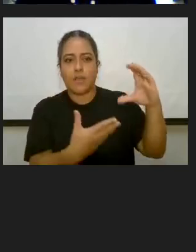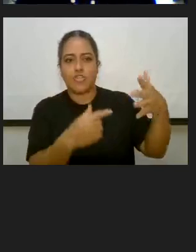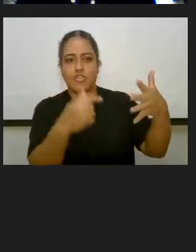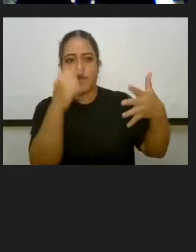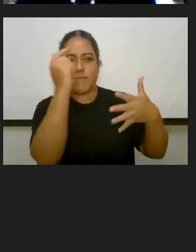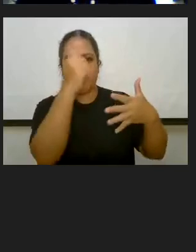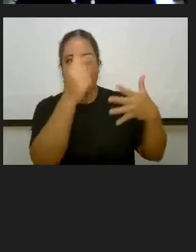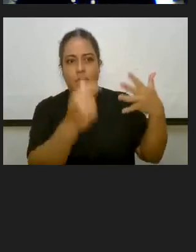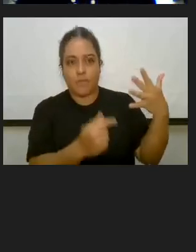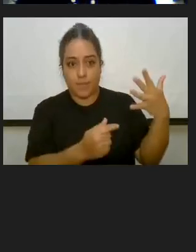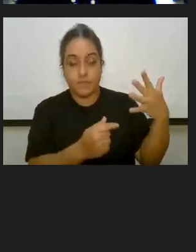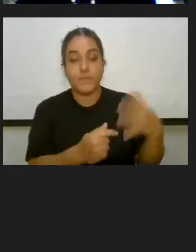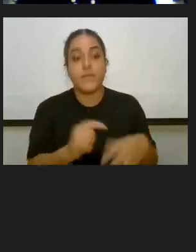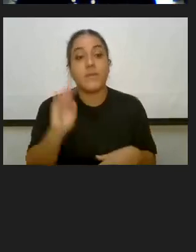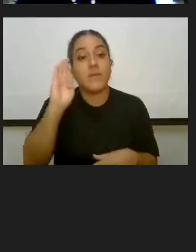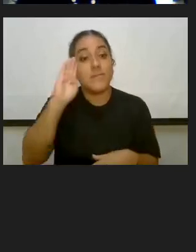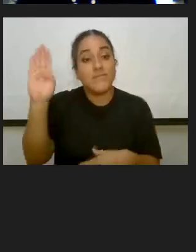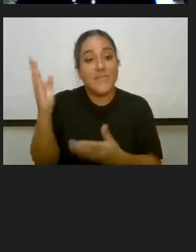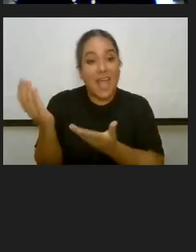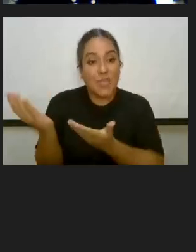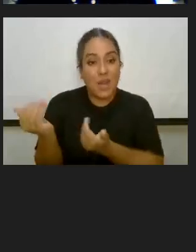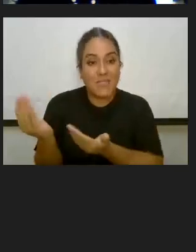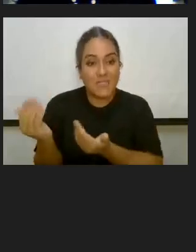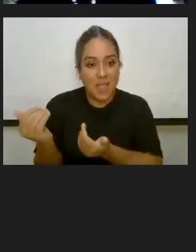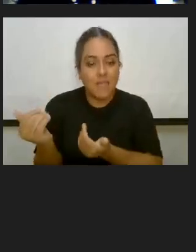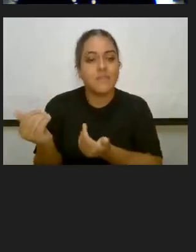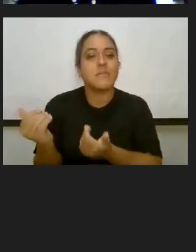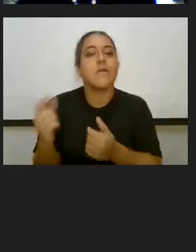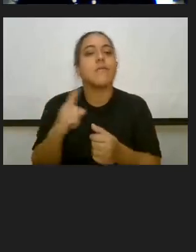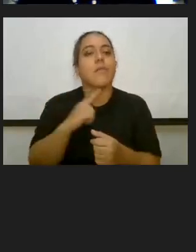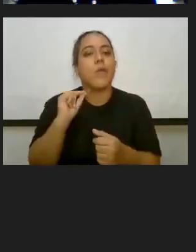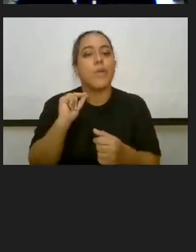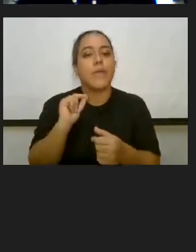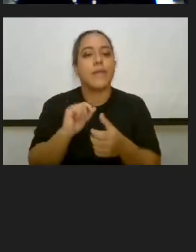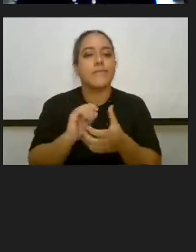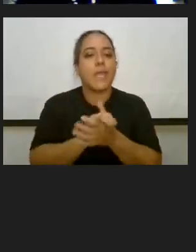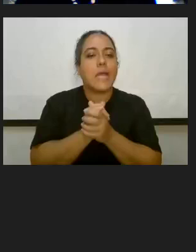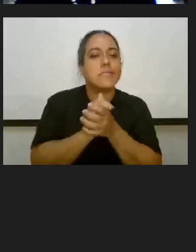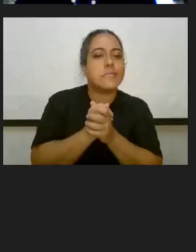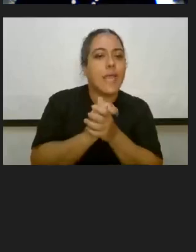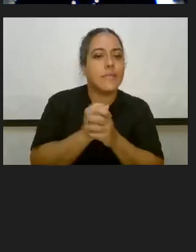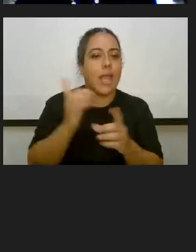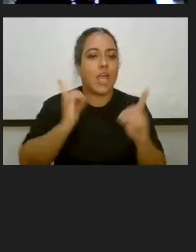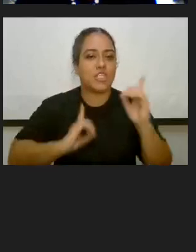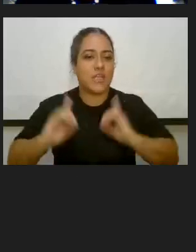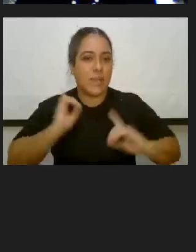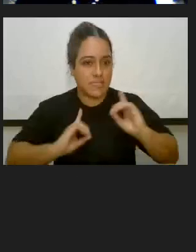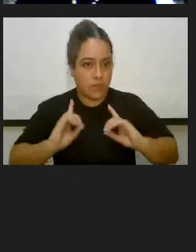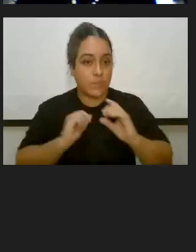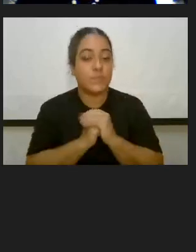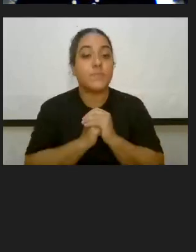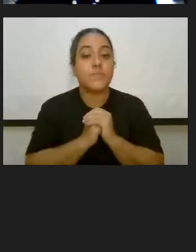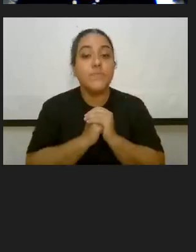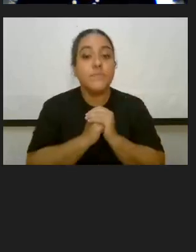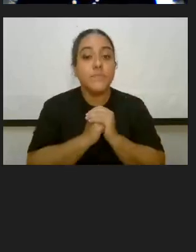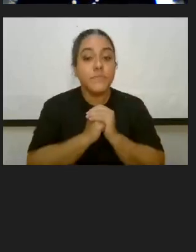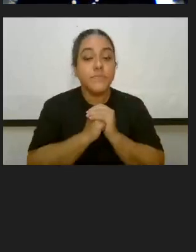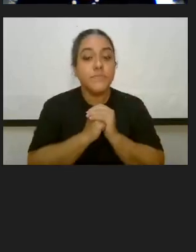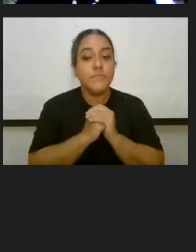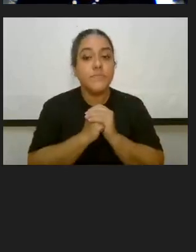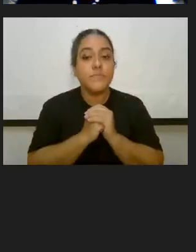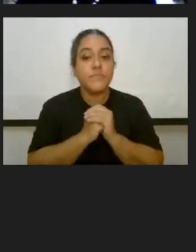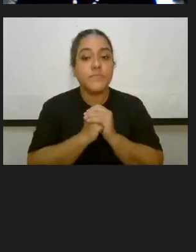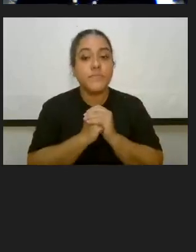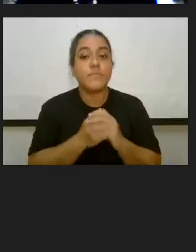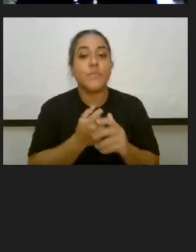na adolescência tem muita relação com ansiedade e depressão. Agora, é importante destacar, está em vermelho aqui,